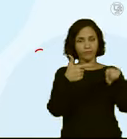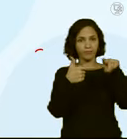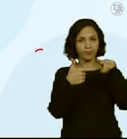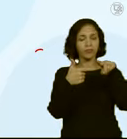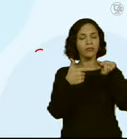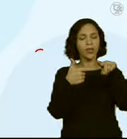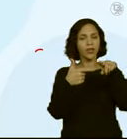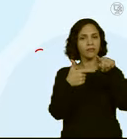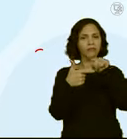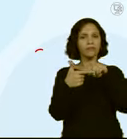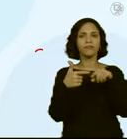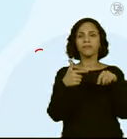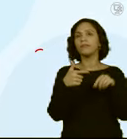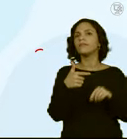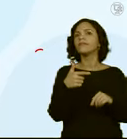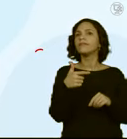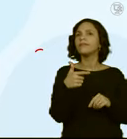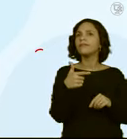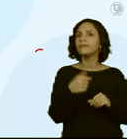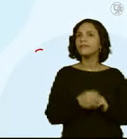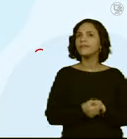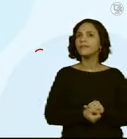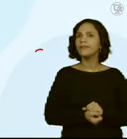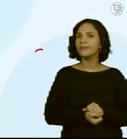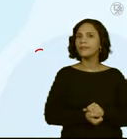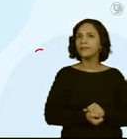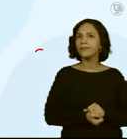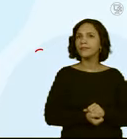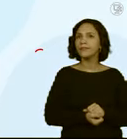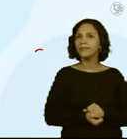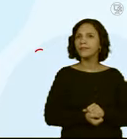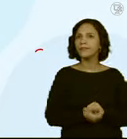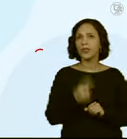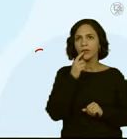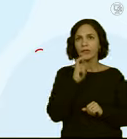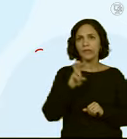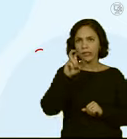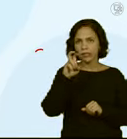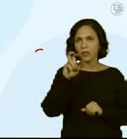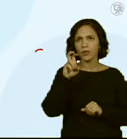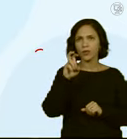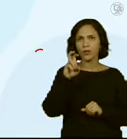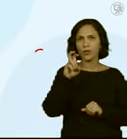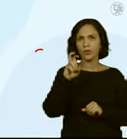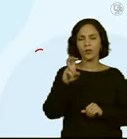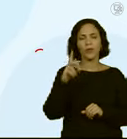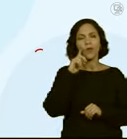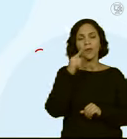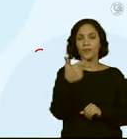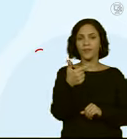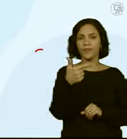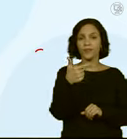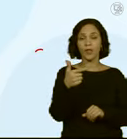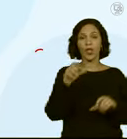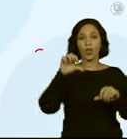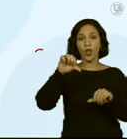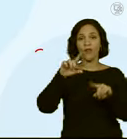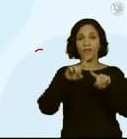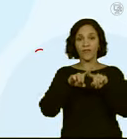Tá bom cinco aqui e é não vão cinco aqui nove vezes cinco